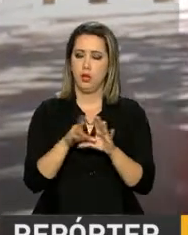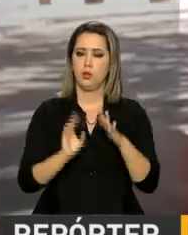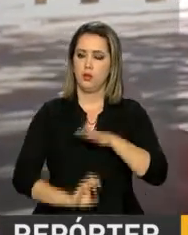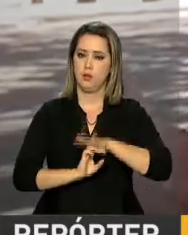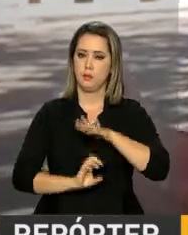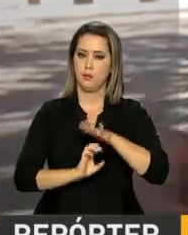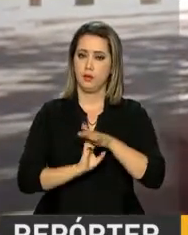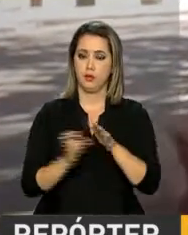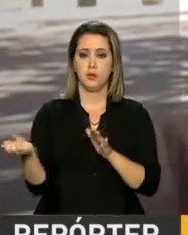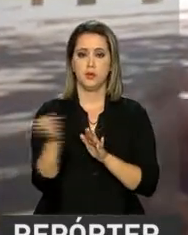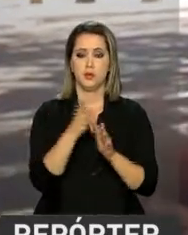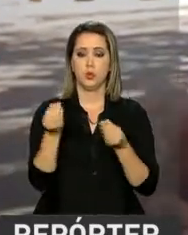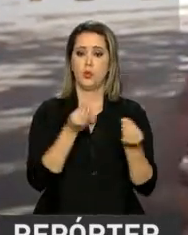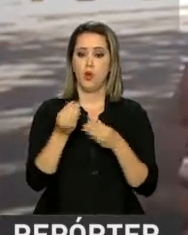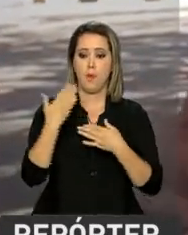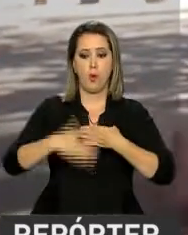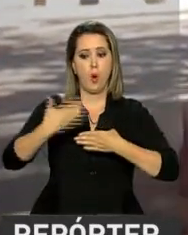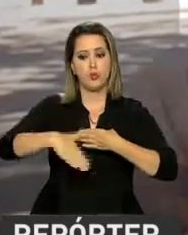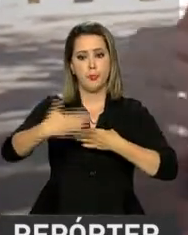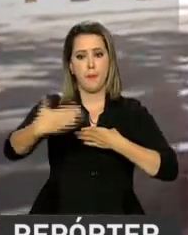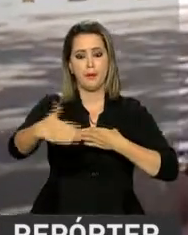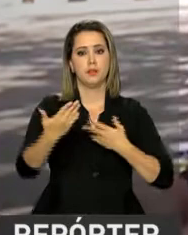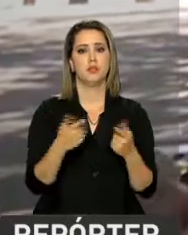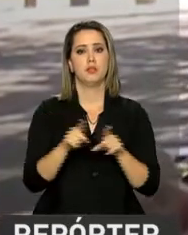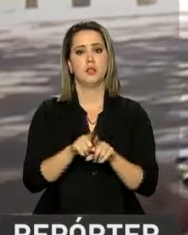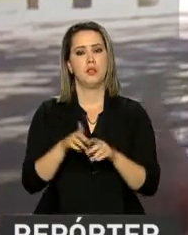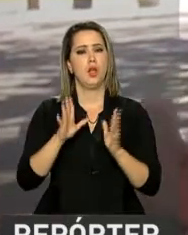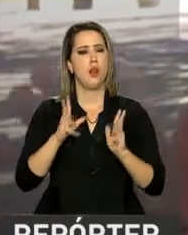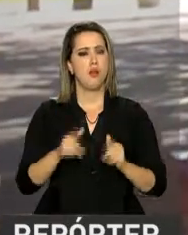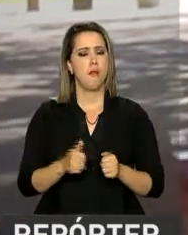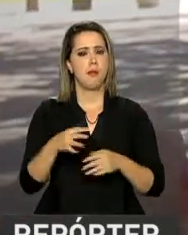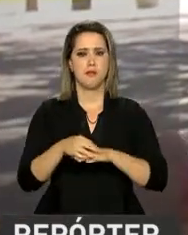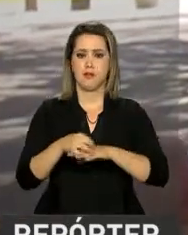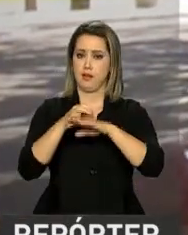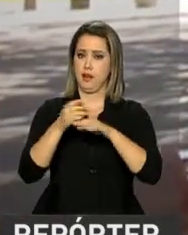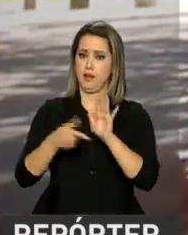no mesmo tom uma nova forma de fazer os cortes o talento que chama se a limpeza da peça onde você merece atenção